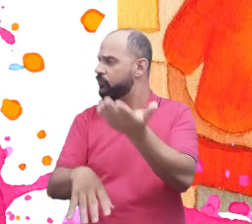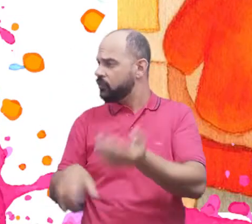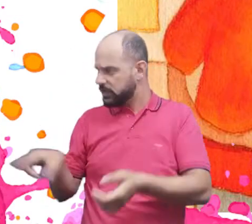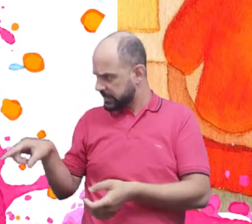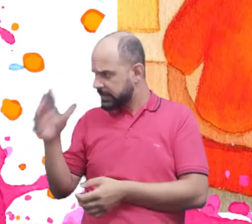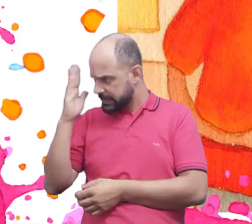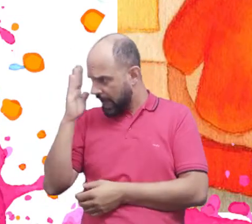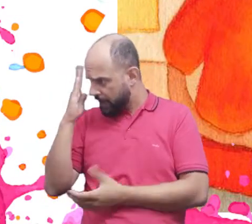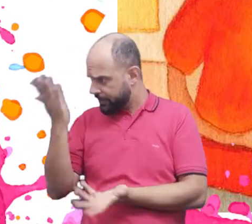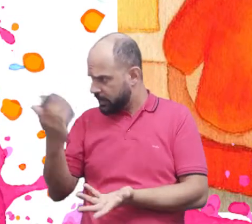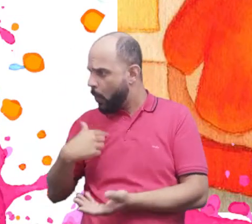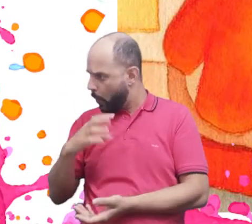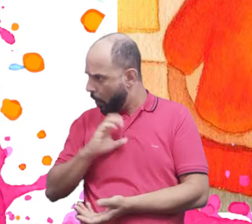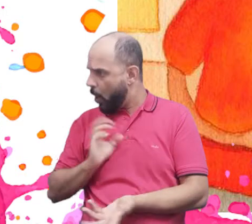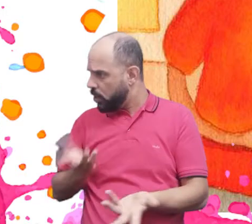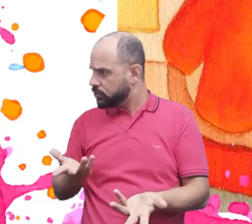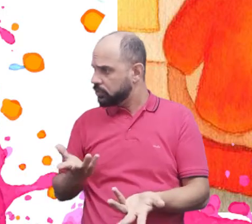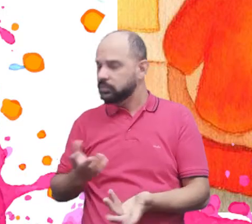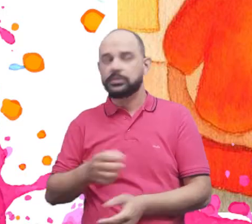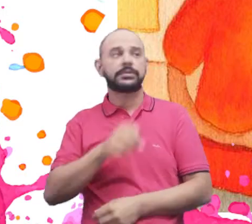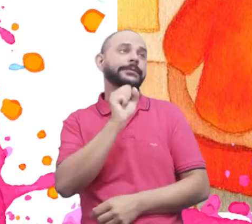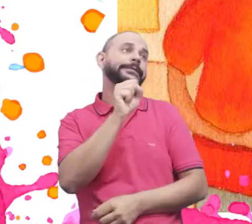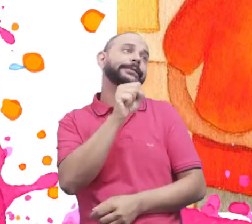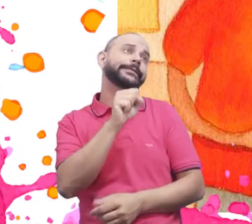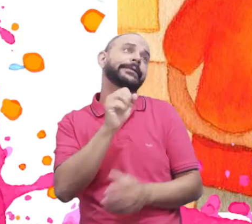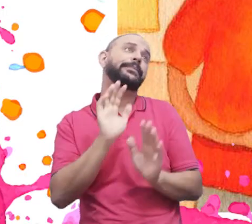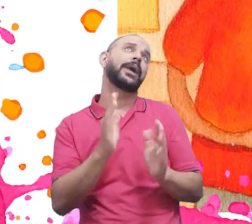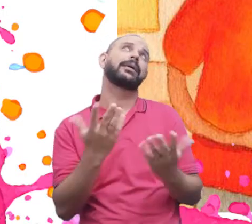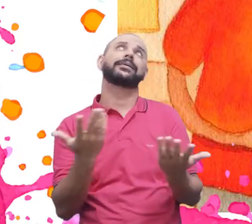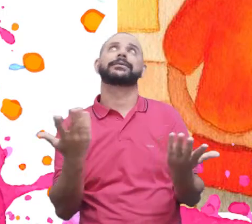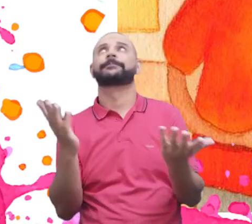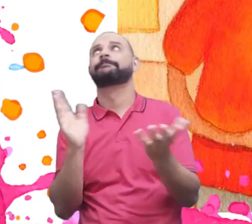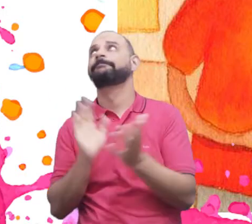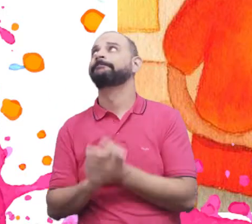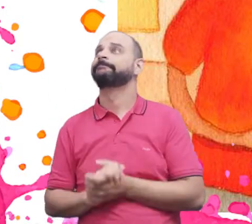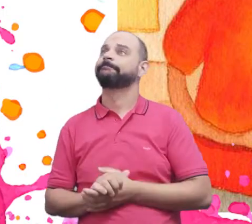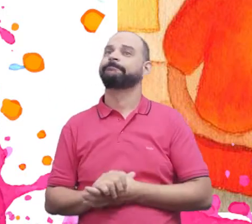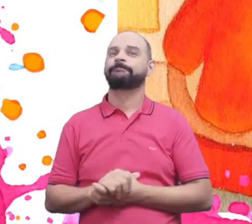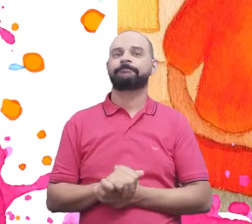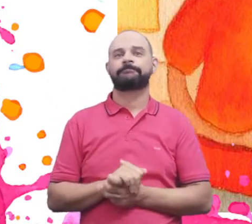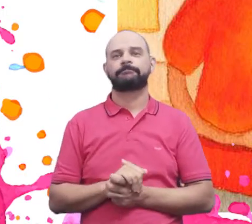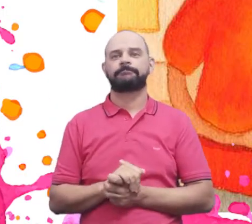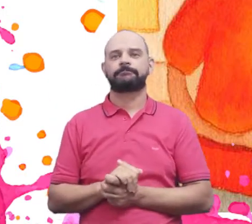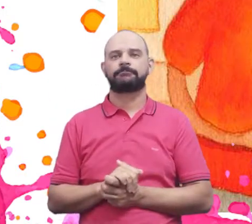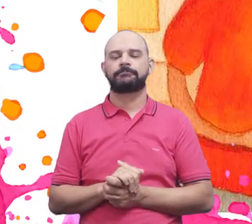latão furado, não sabem? Sim, João, mas...